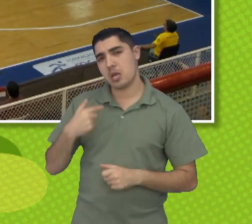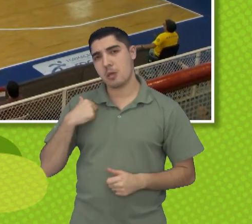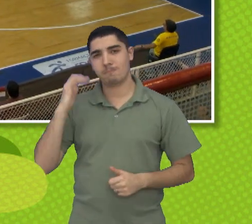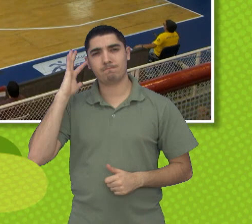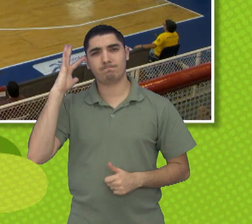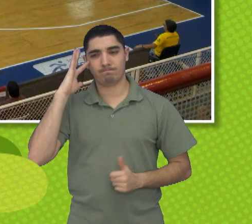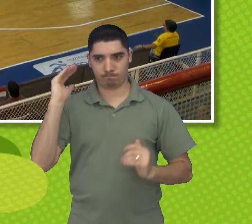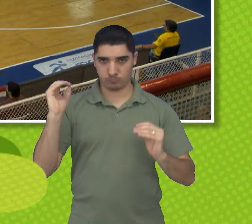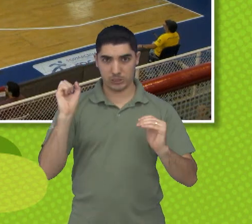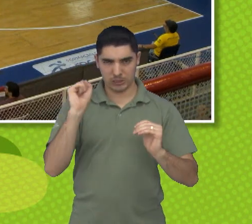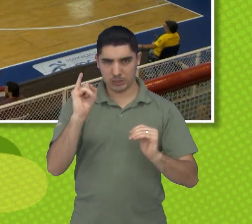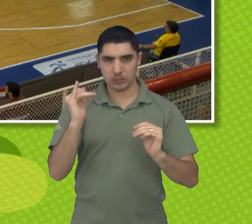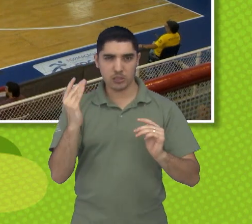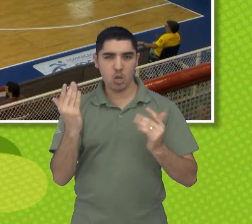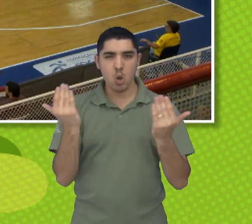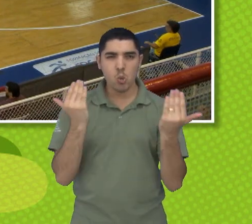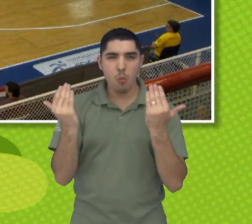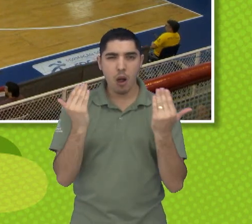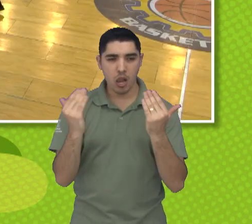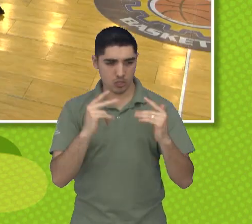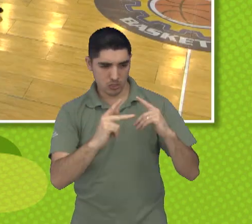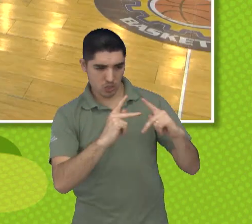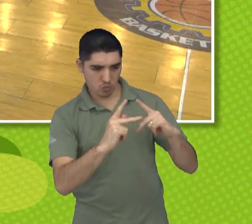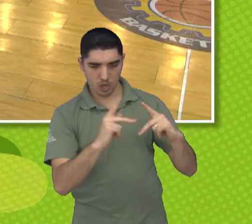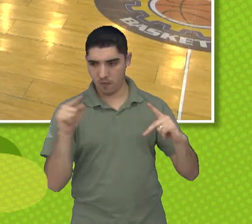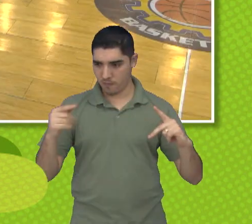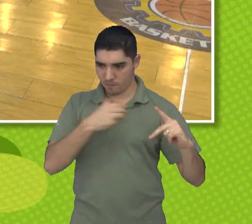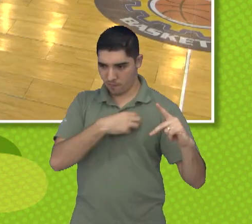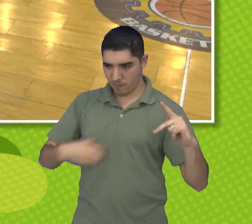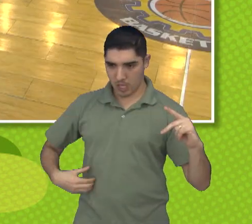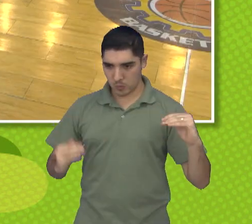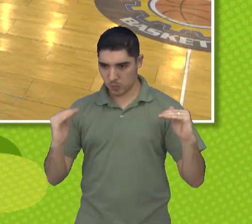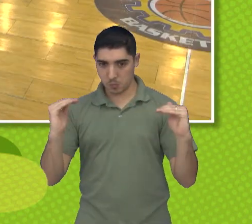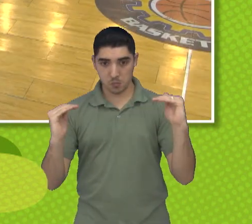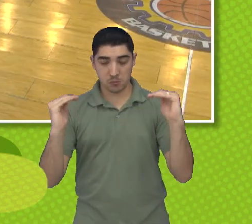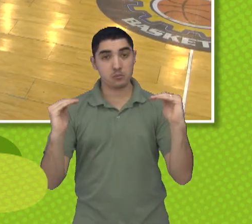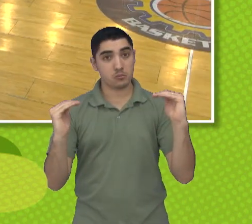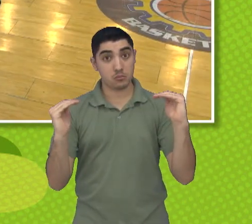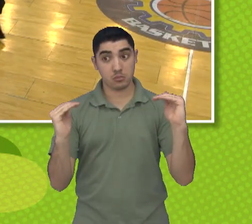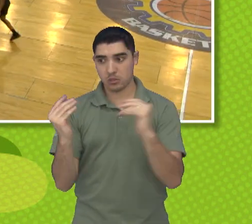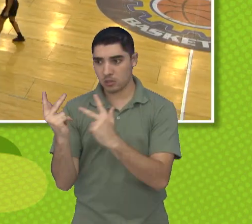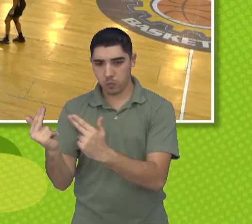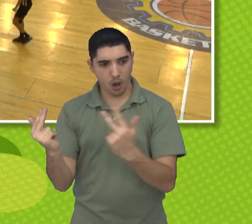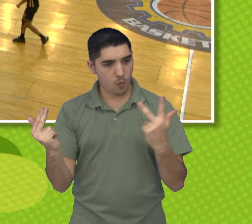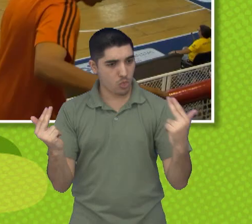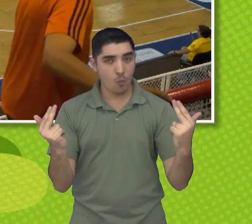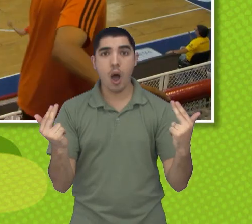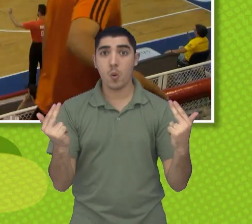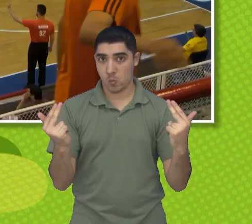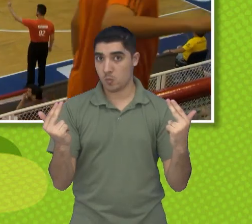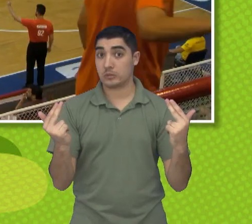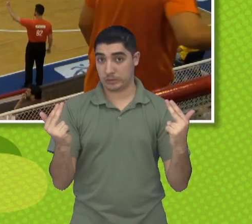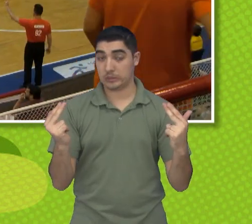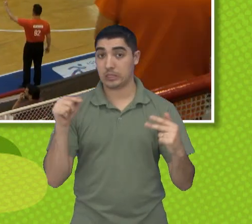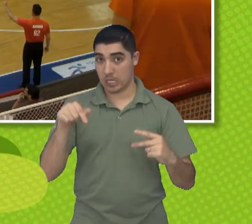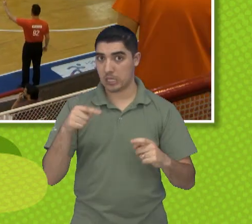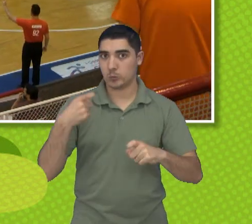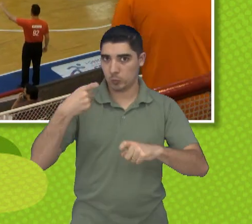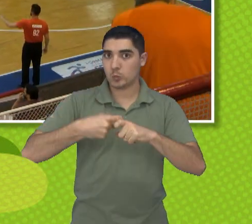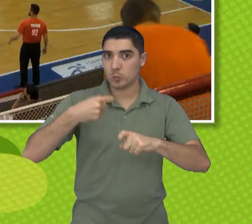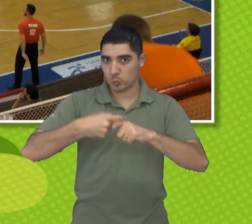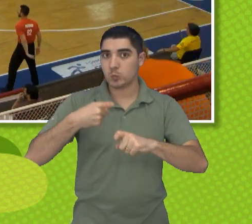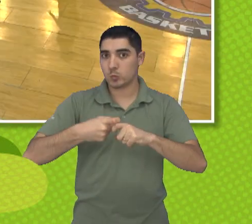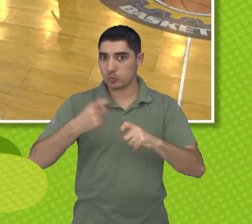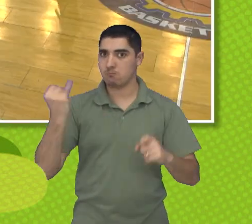colocar no papel, o time do São José com o do Vasco, eles são bem parecidos. Então, vai ser um jogo muito importante, um